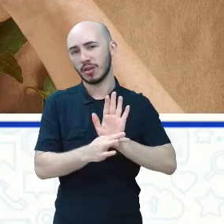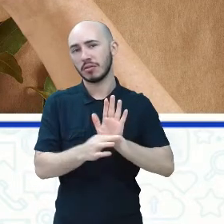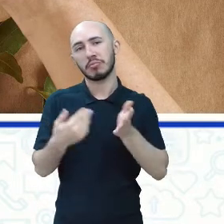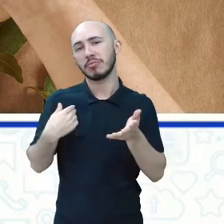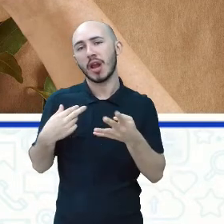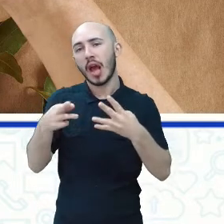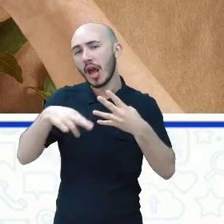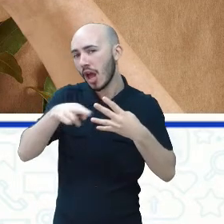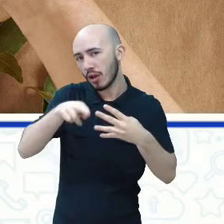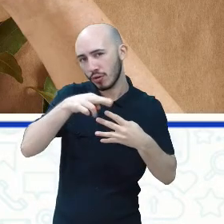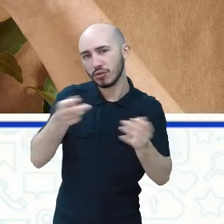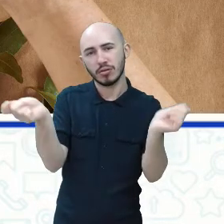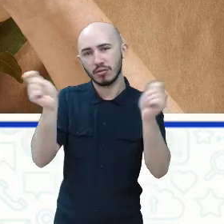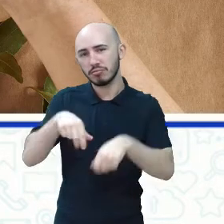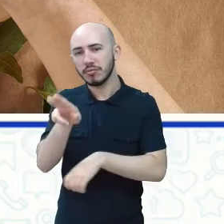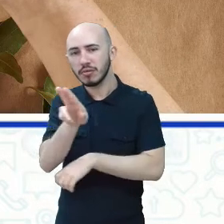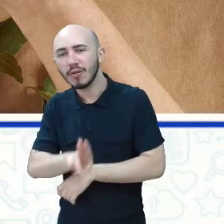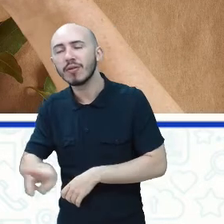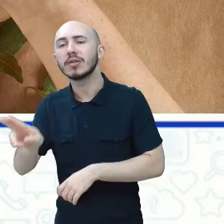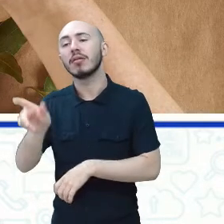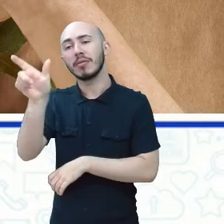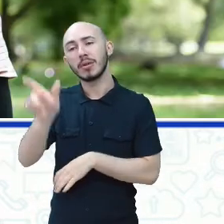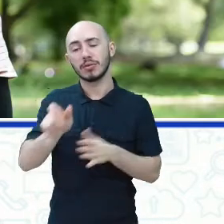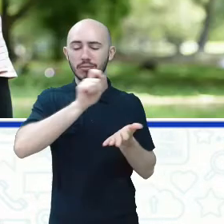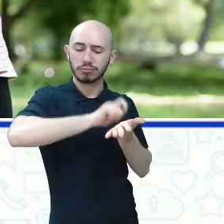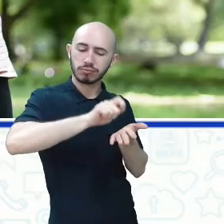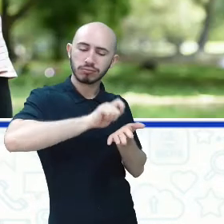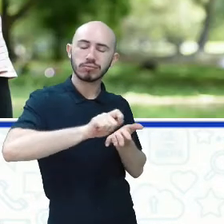recursos usados pelo escritor.